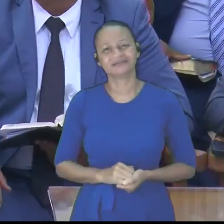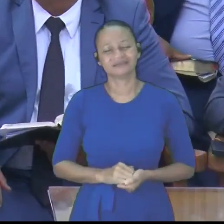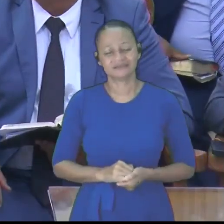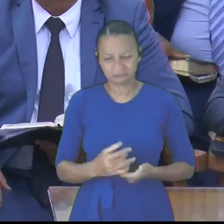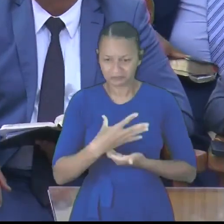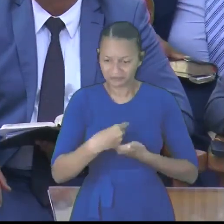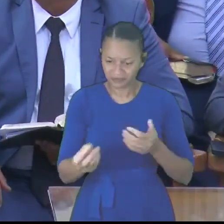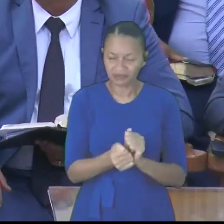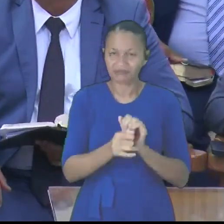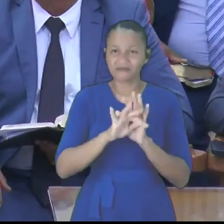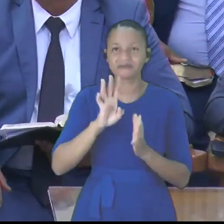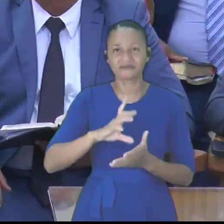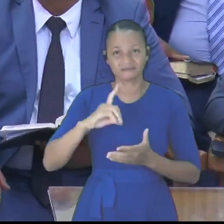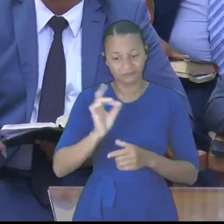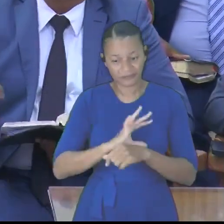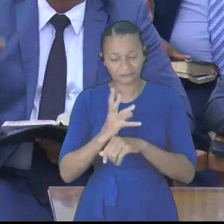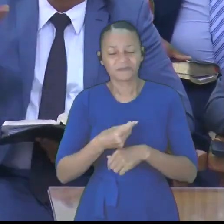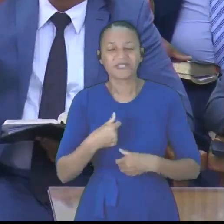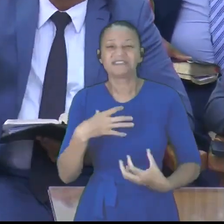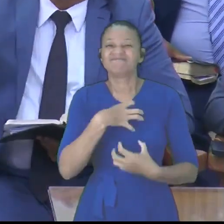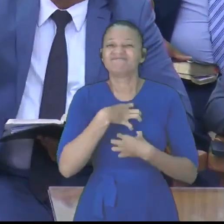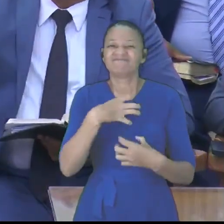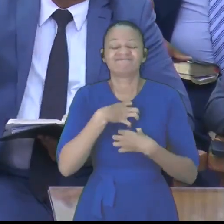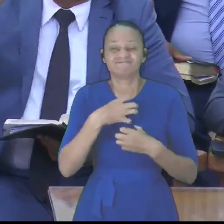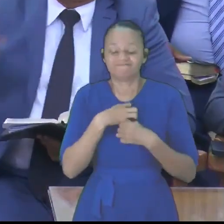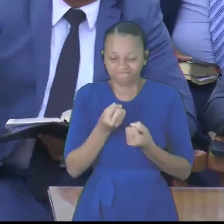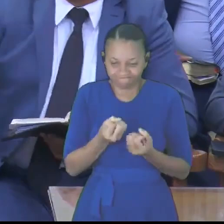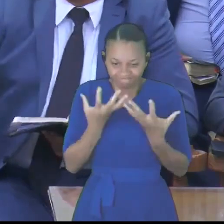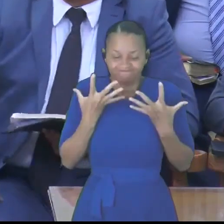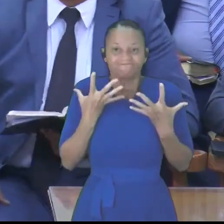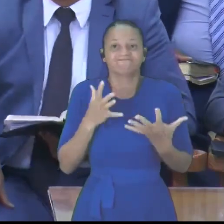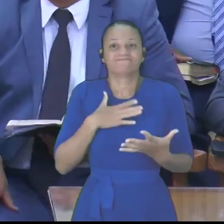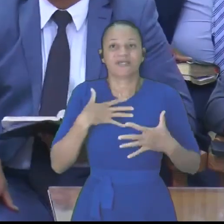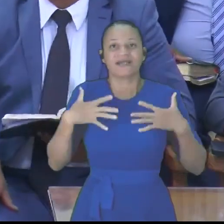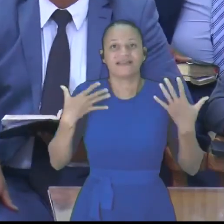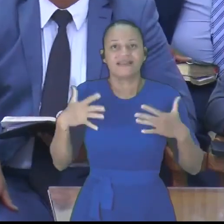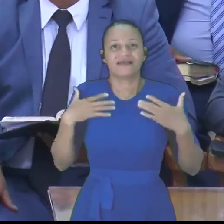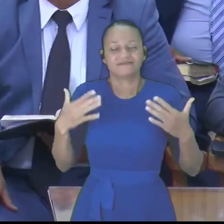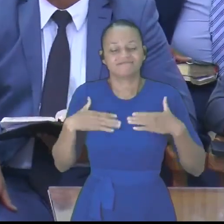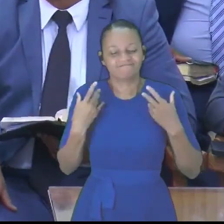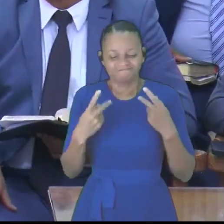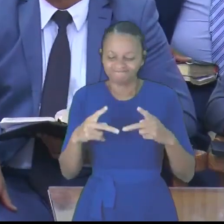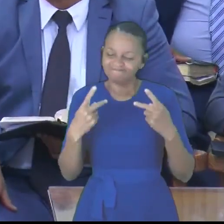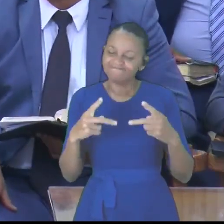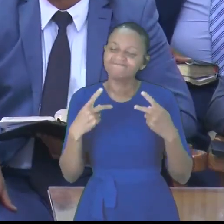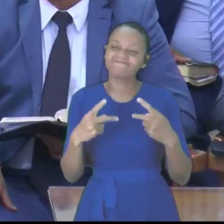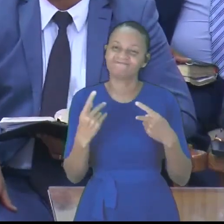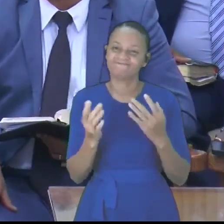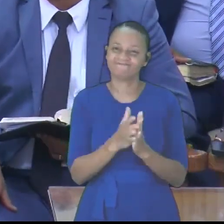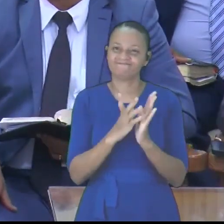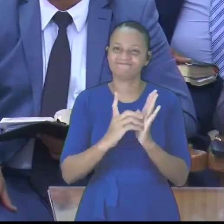Dá para dar glória para Deus, igreja? Eu hoje fiquei encantado e alegre com esta palavra.